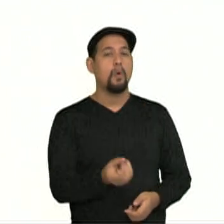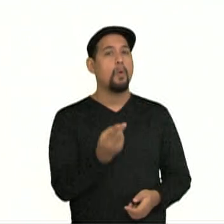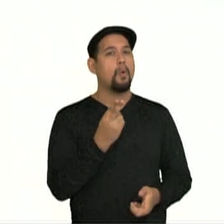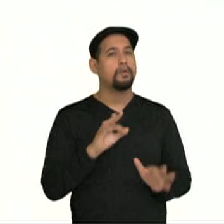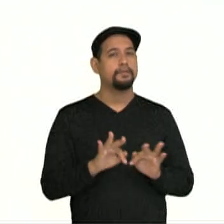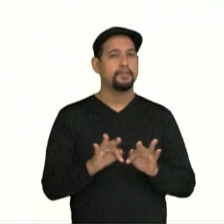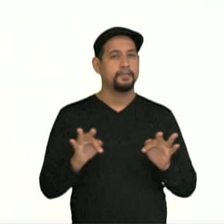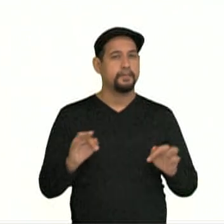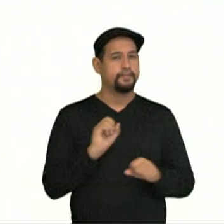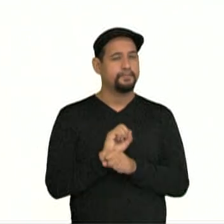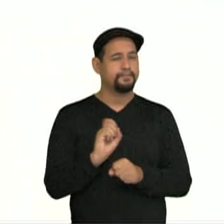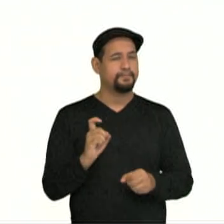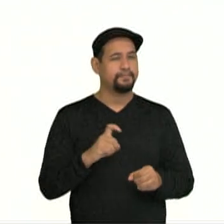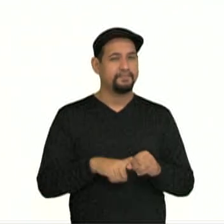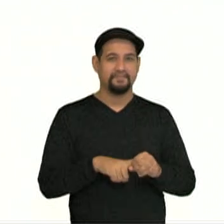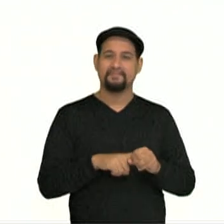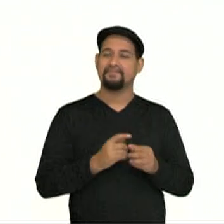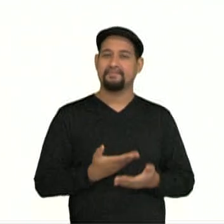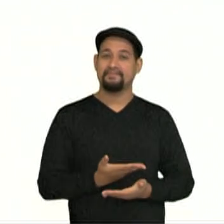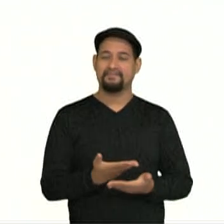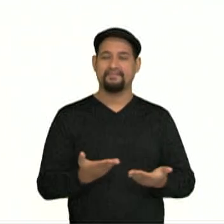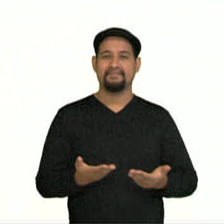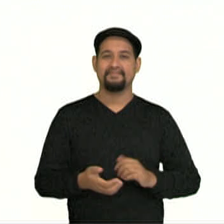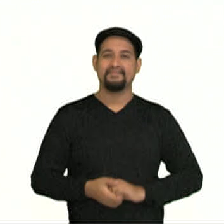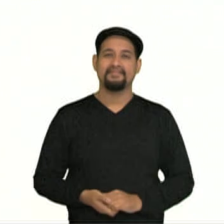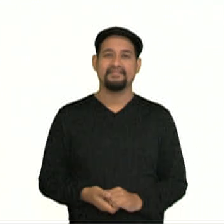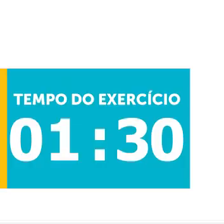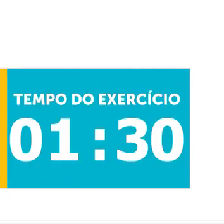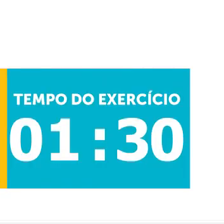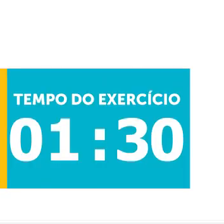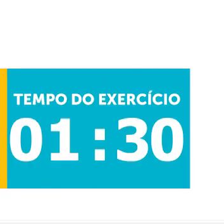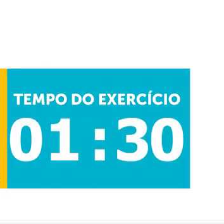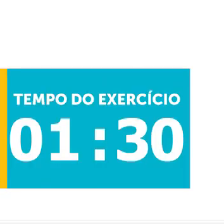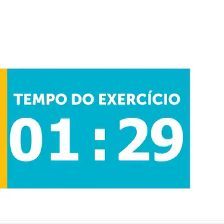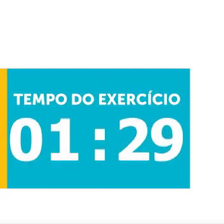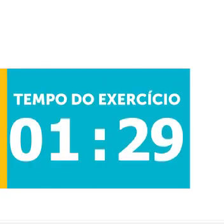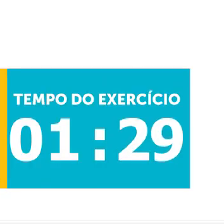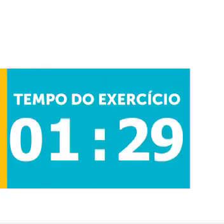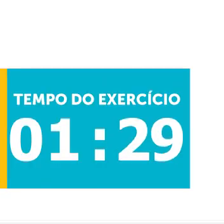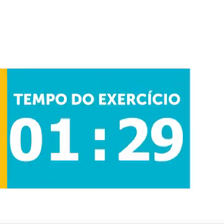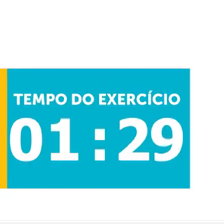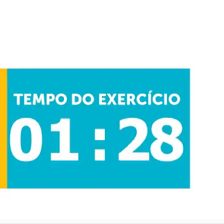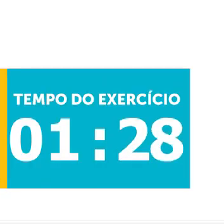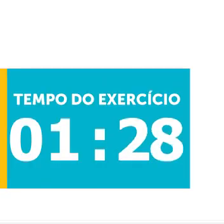no presente simples. Vou dar um tempinho para vocês responderem e a gente já volta.